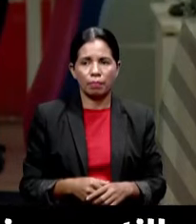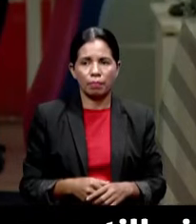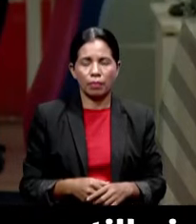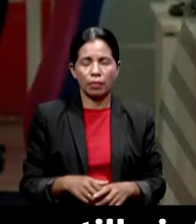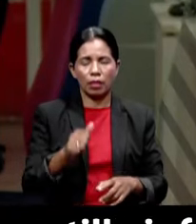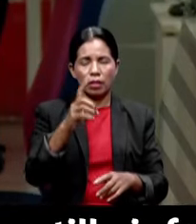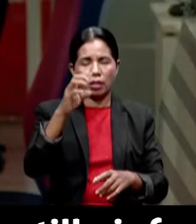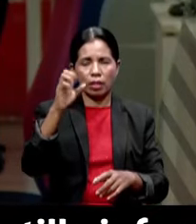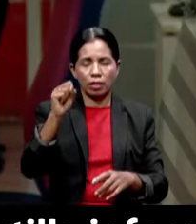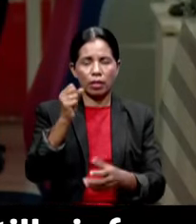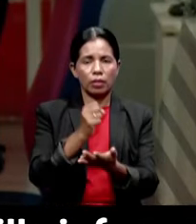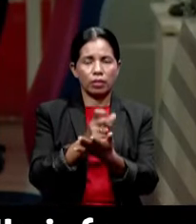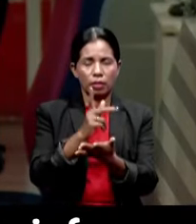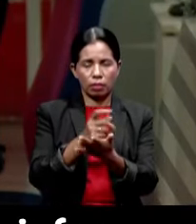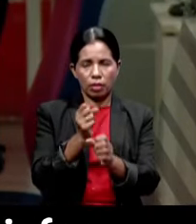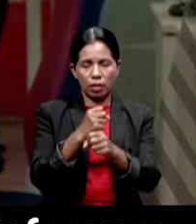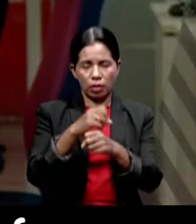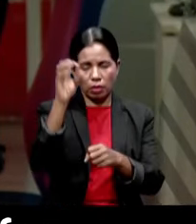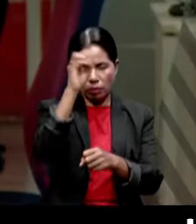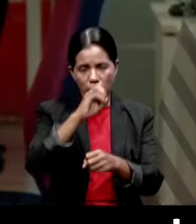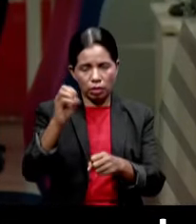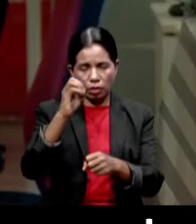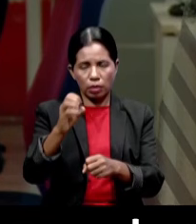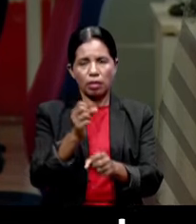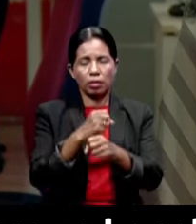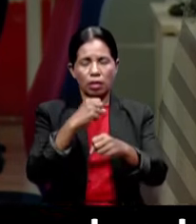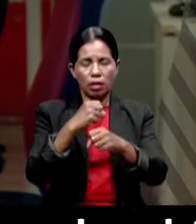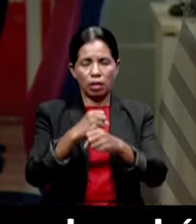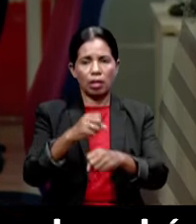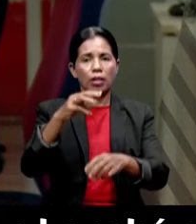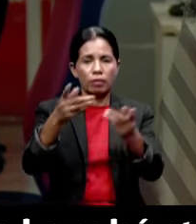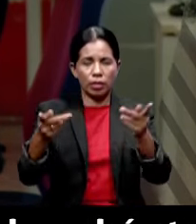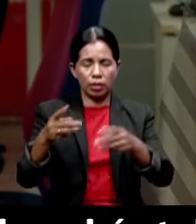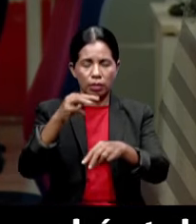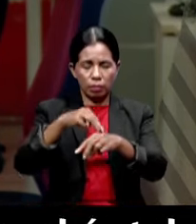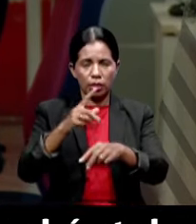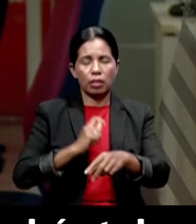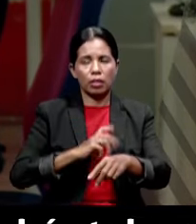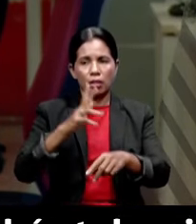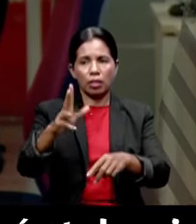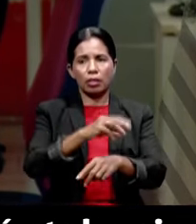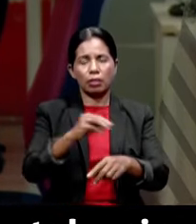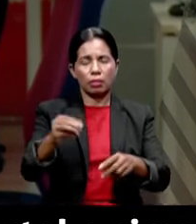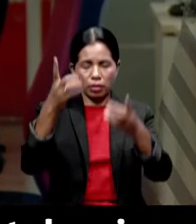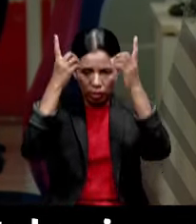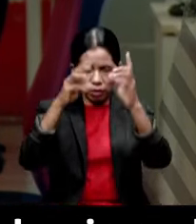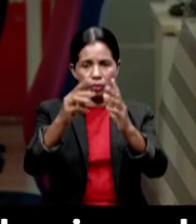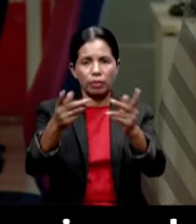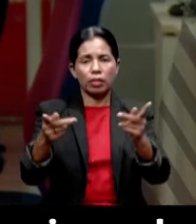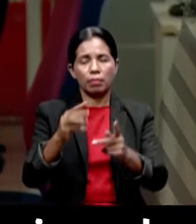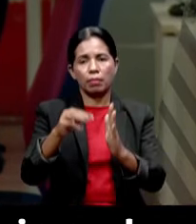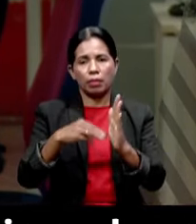ADN nossa coms hal observação ba construção altar missa tasetolu hodi defini fatim ba media sira.